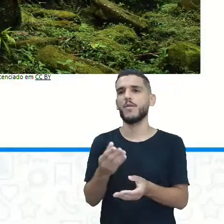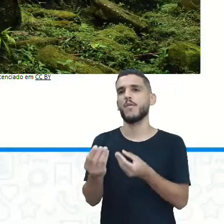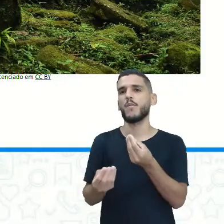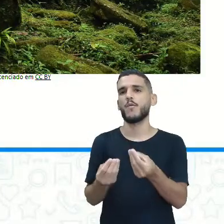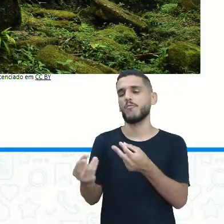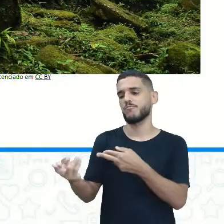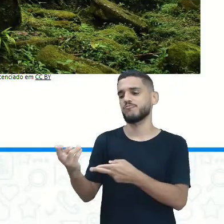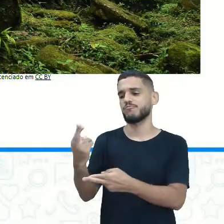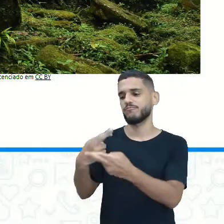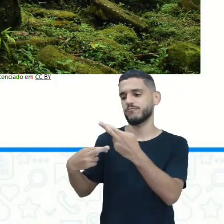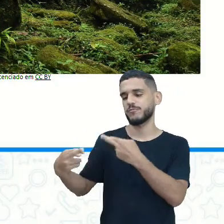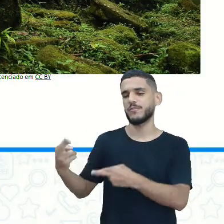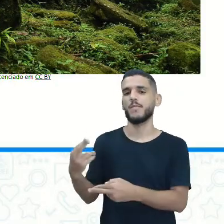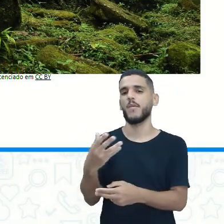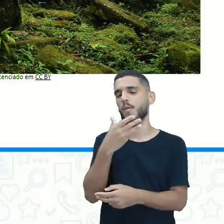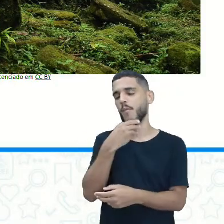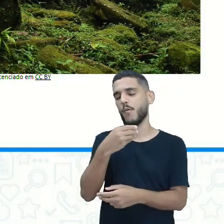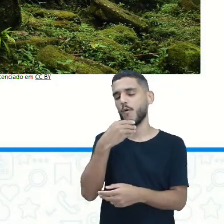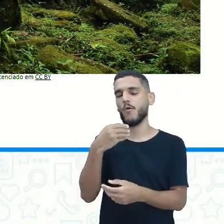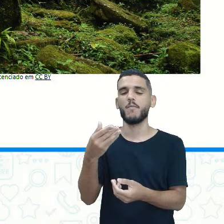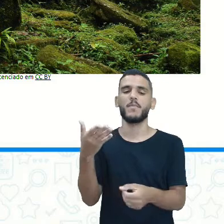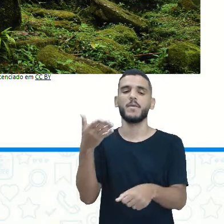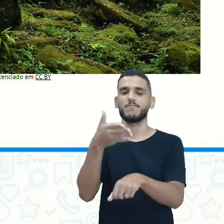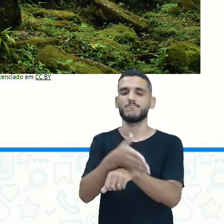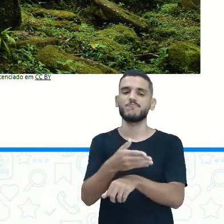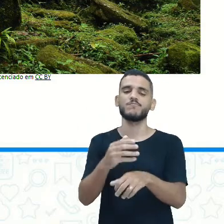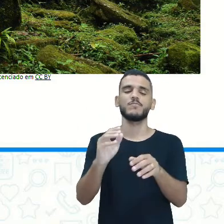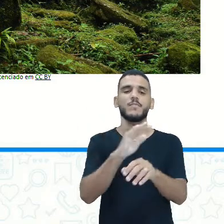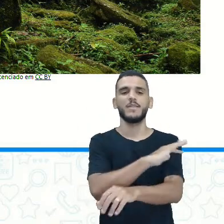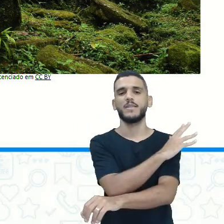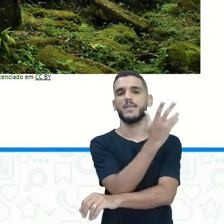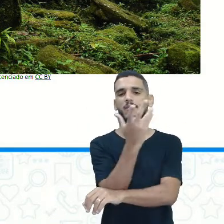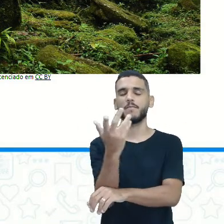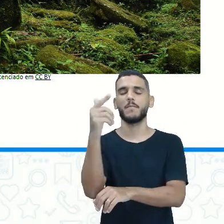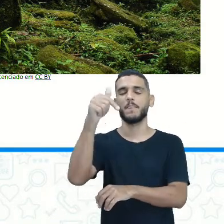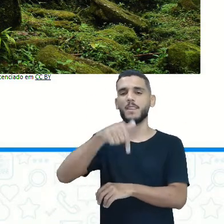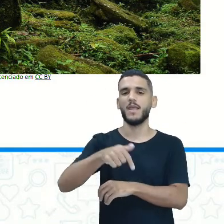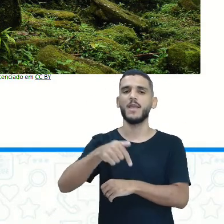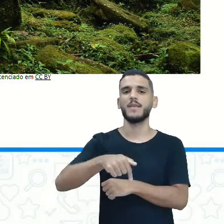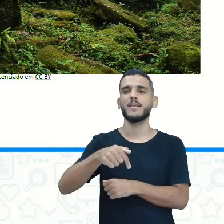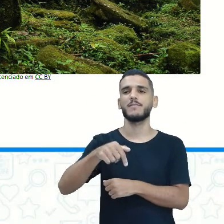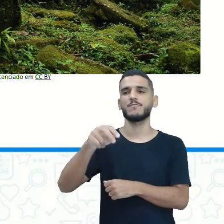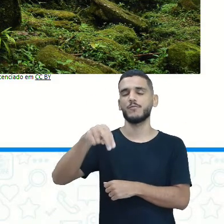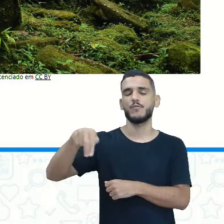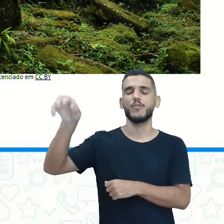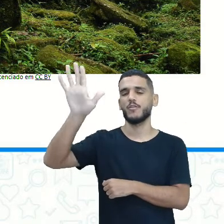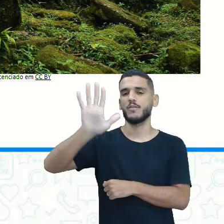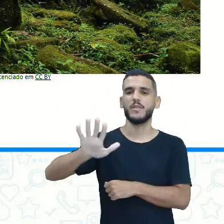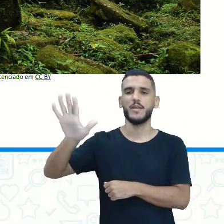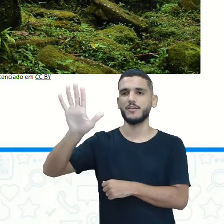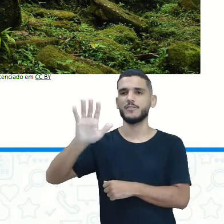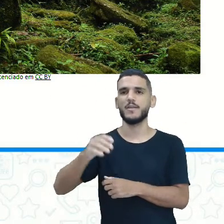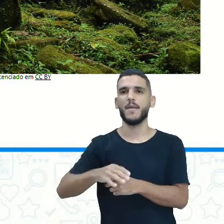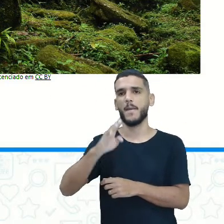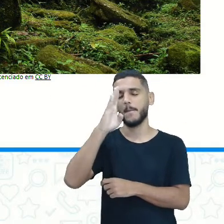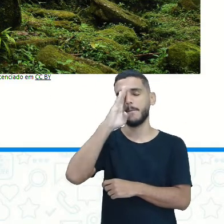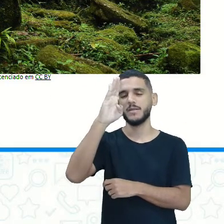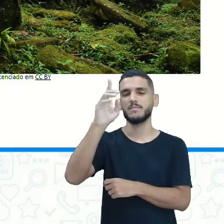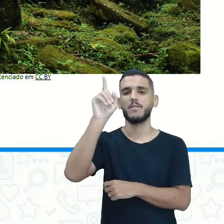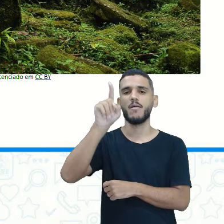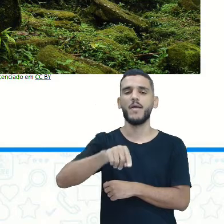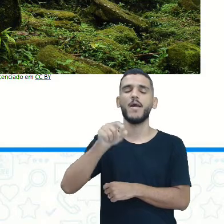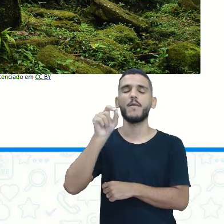mais, a gente aqui no Nordeste, o principal tipo de vegetação era a Mata Atlântica. Olha, foi tão